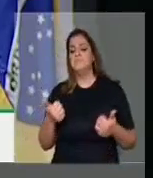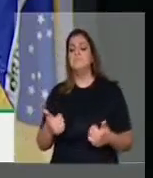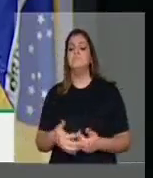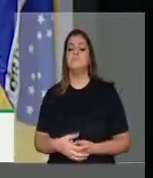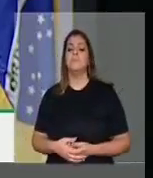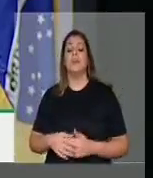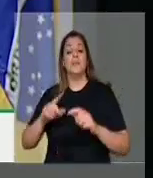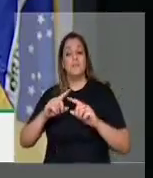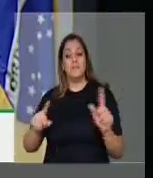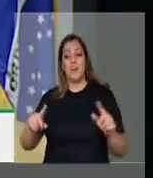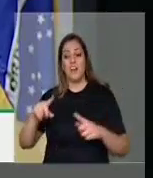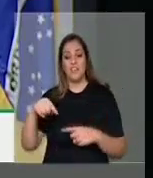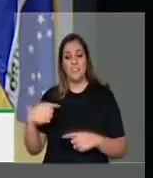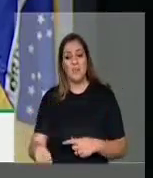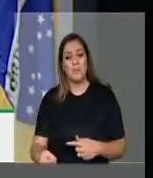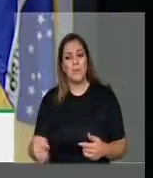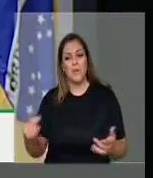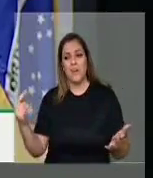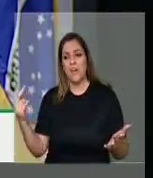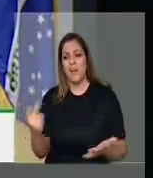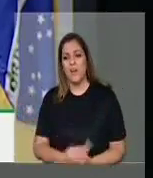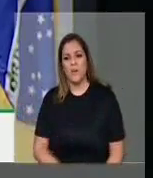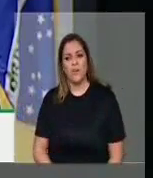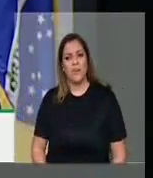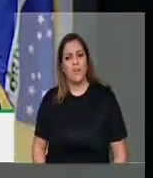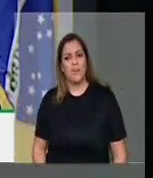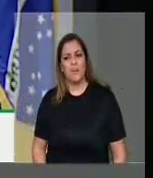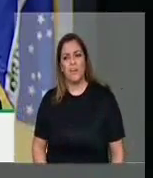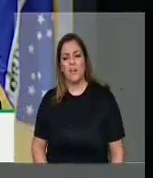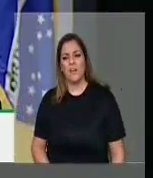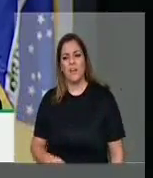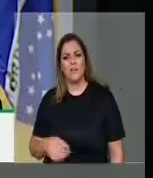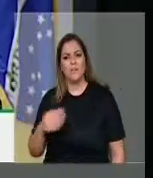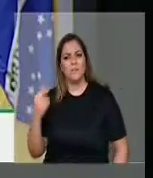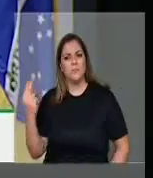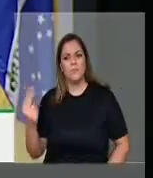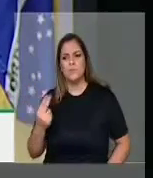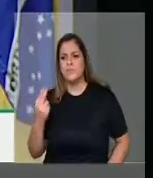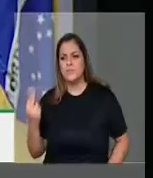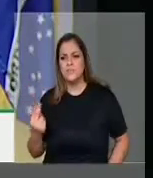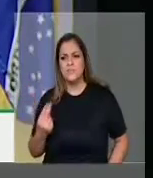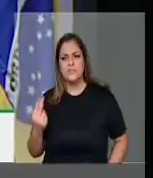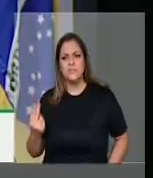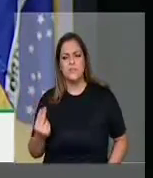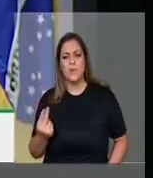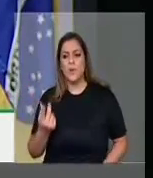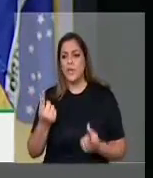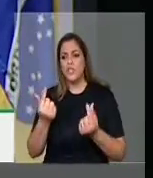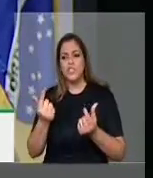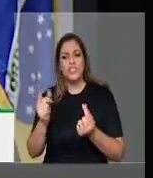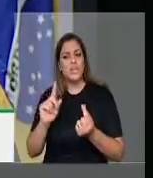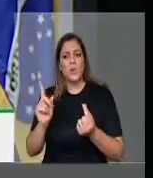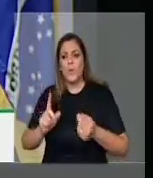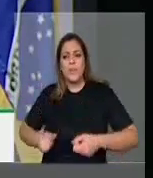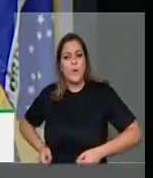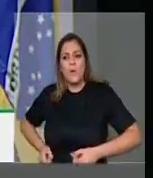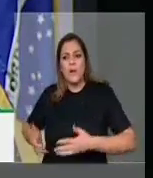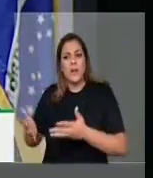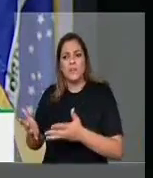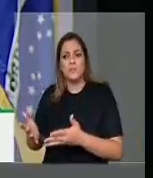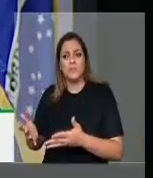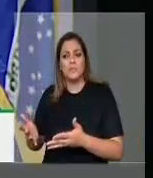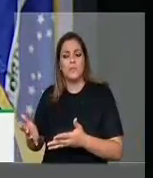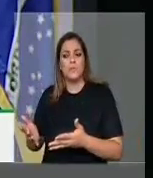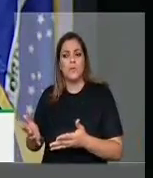caro Mauro, o incrível. O dinheiro ficou. O novo governo assumiu e não fez mais